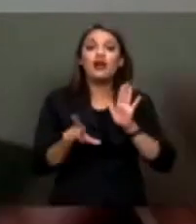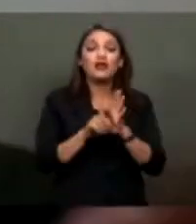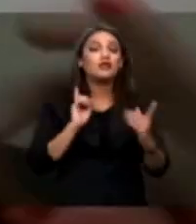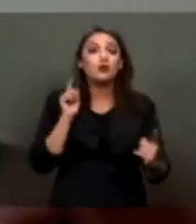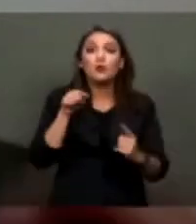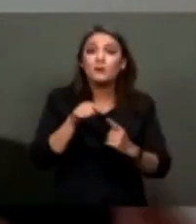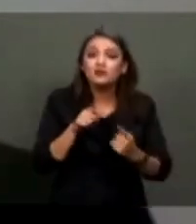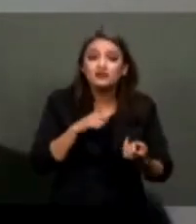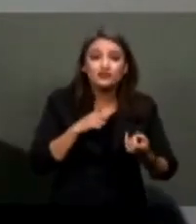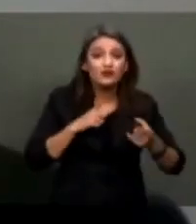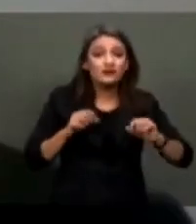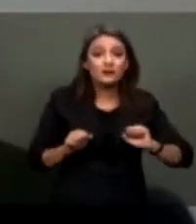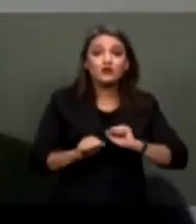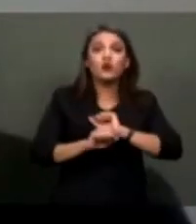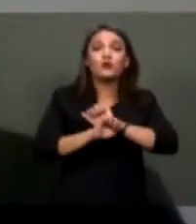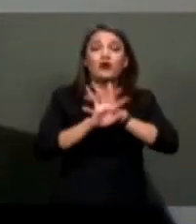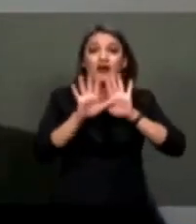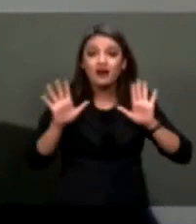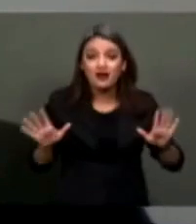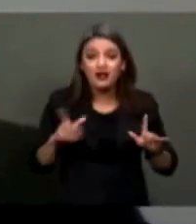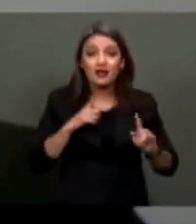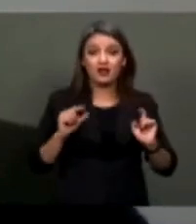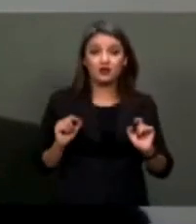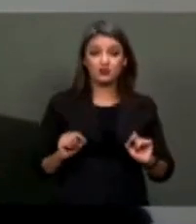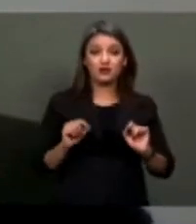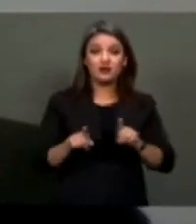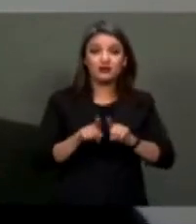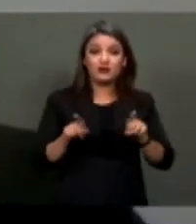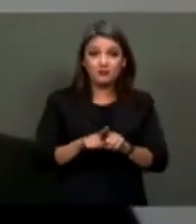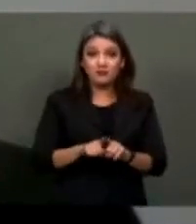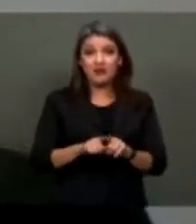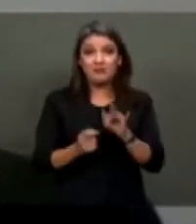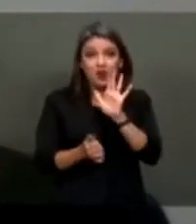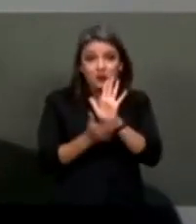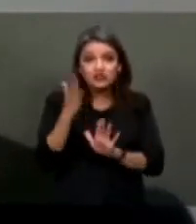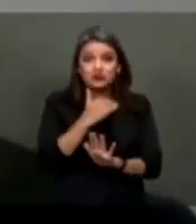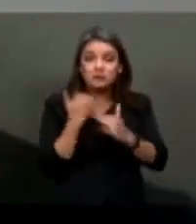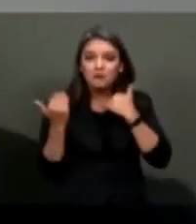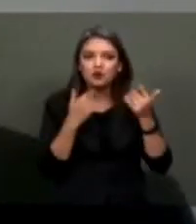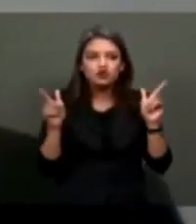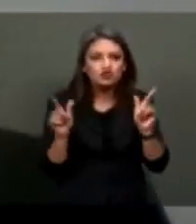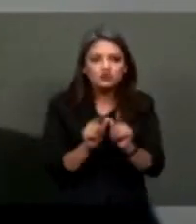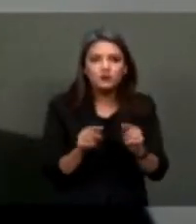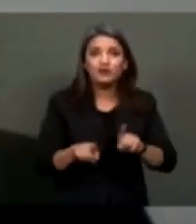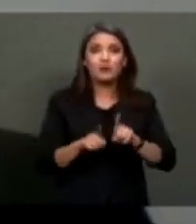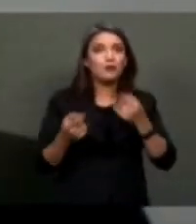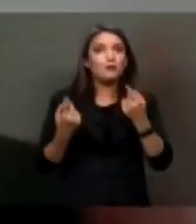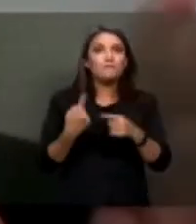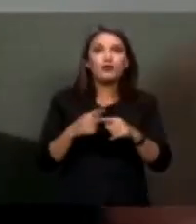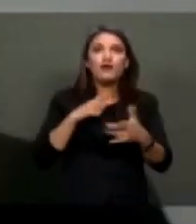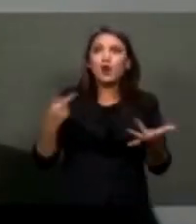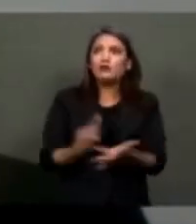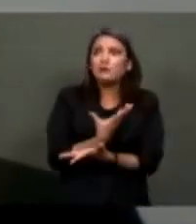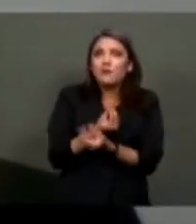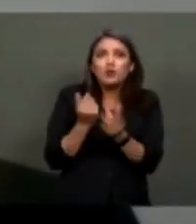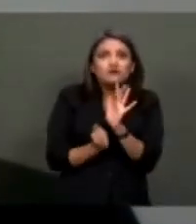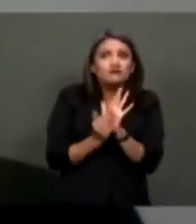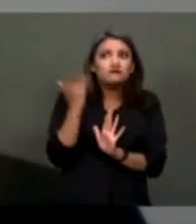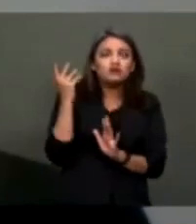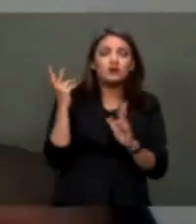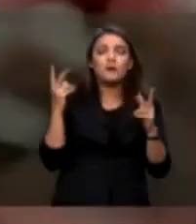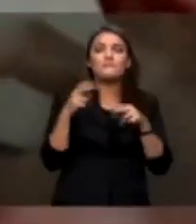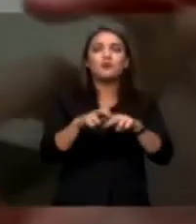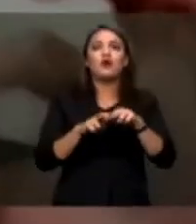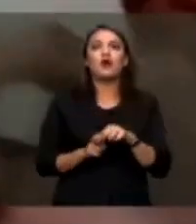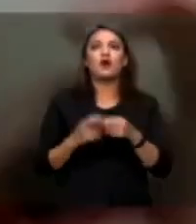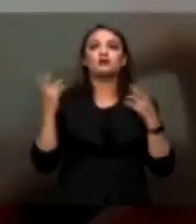induzir os acidentes de trânsito EA mortalidade decorrente de motoristas que dirigem embriagados é disso que se trata